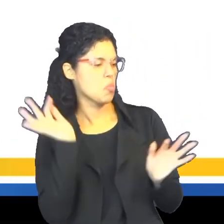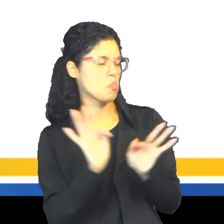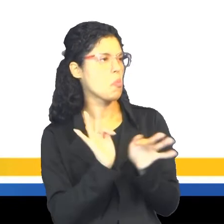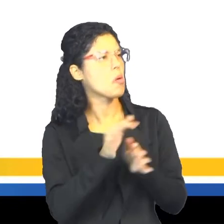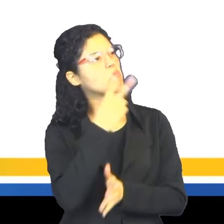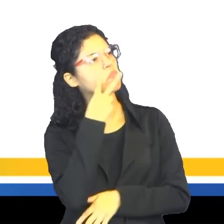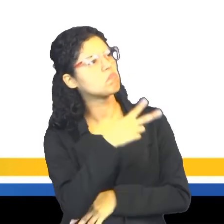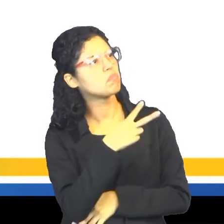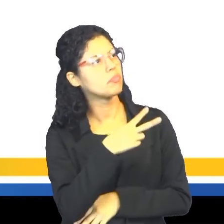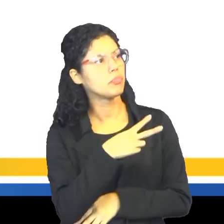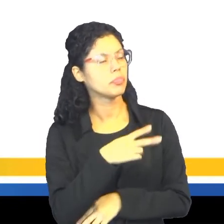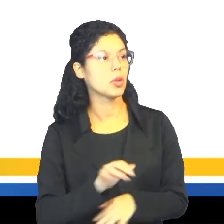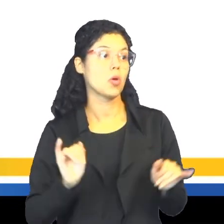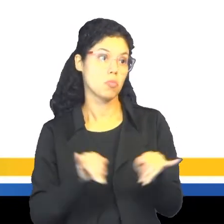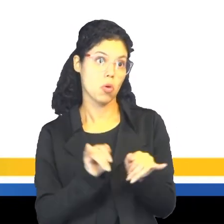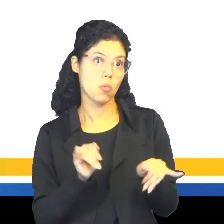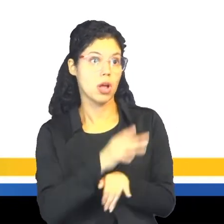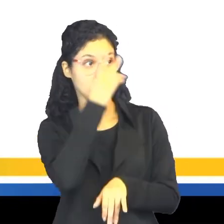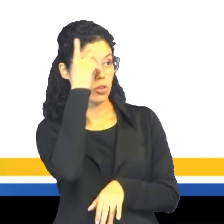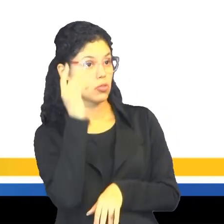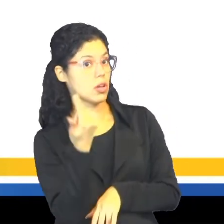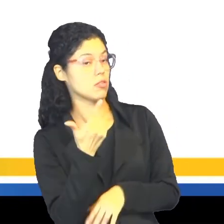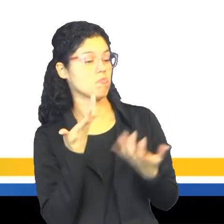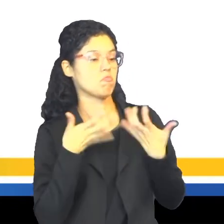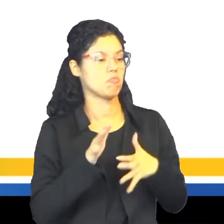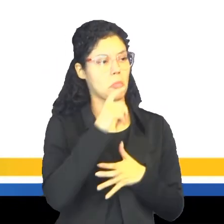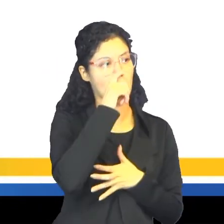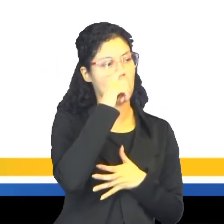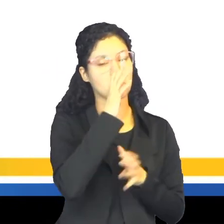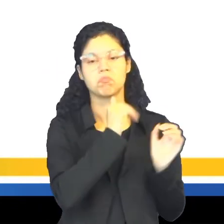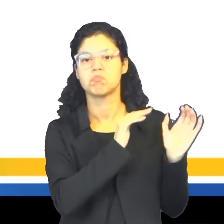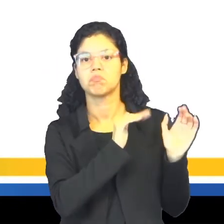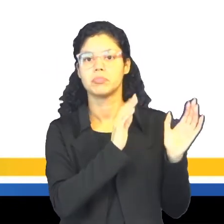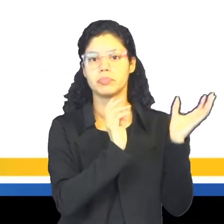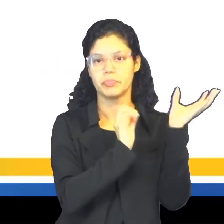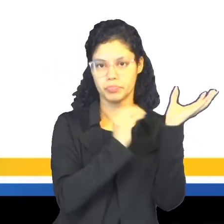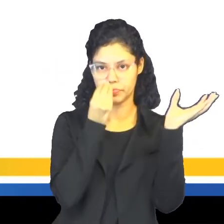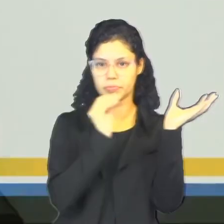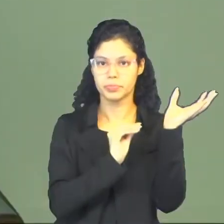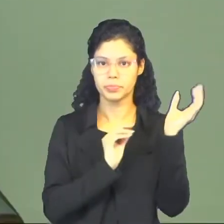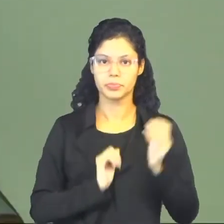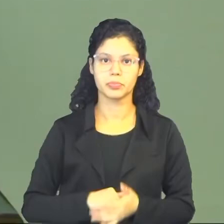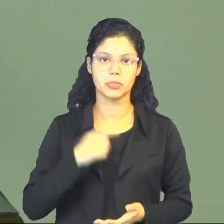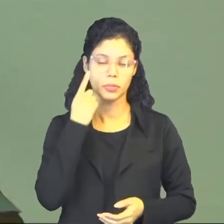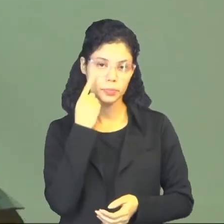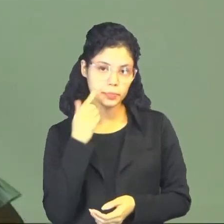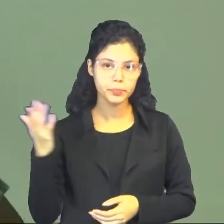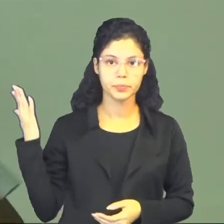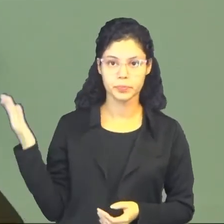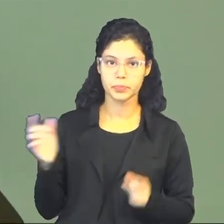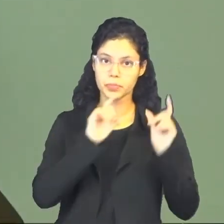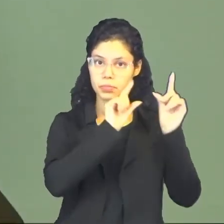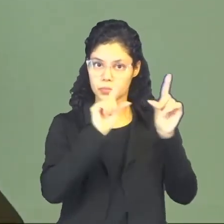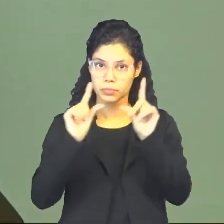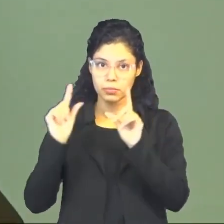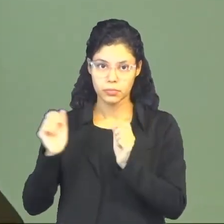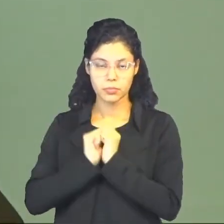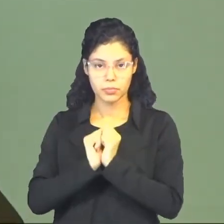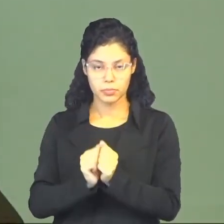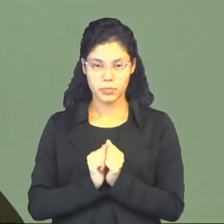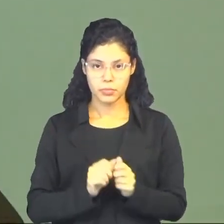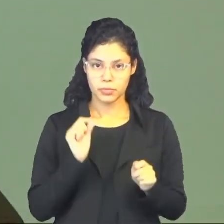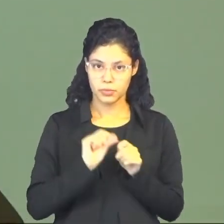para isso talvez seja bobo seja quem não liga né Então olha só essa tirinha Ela tá aqui comigo